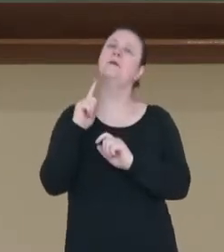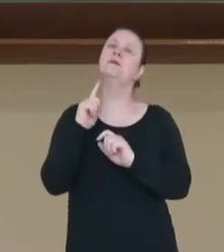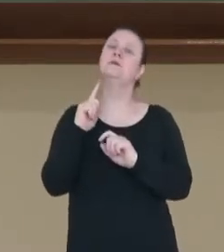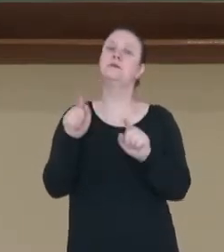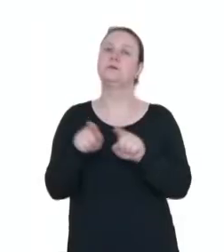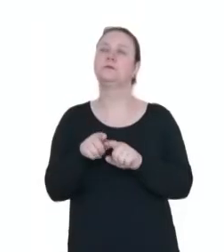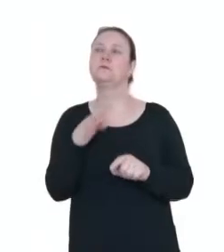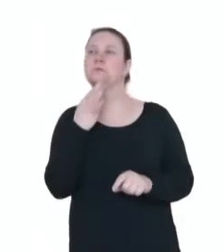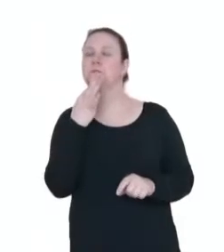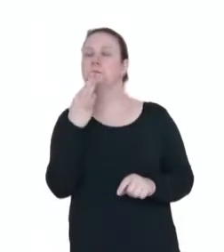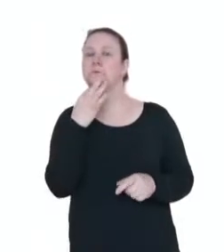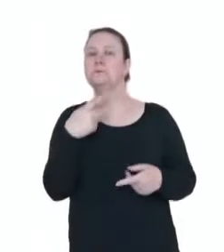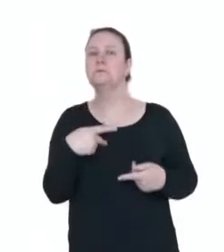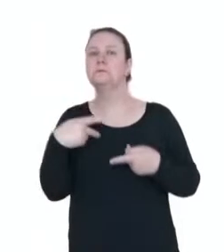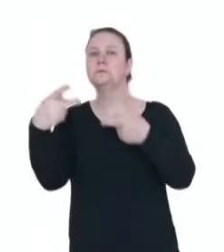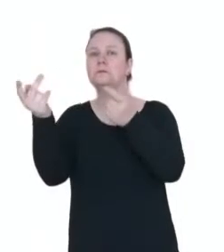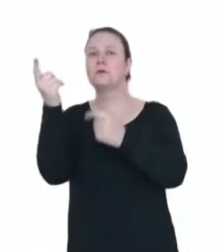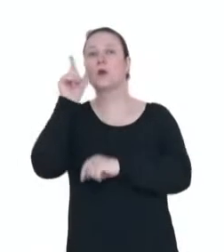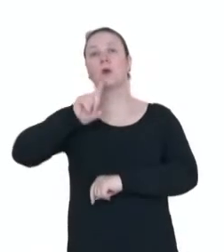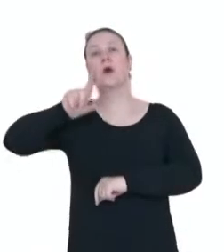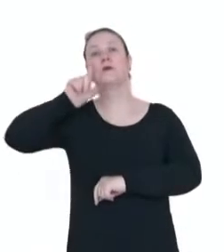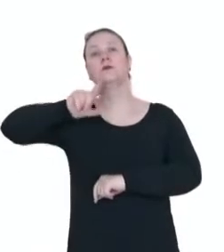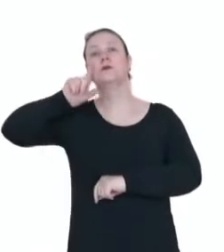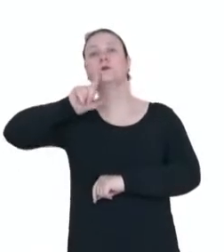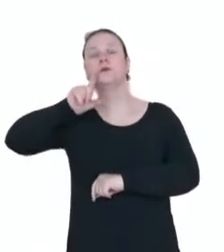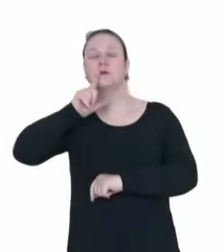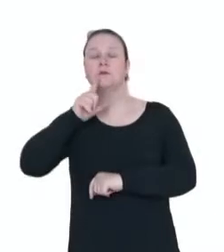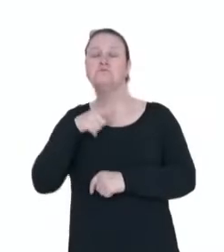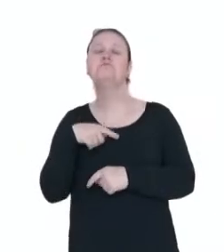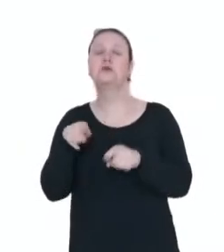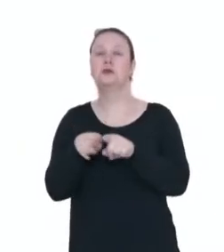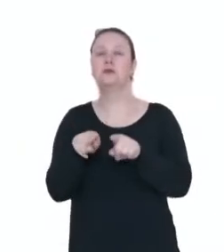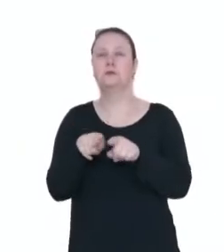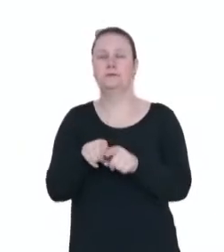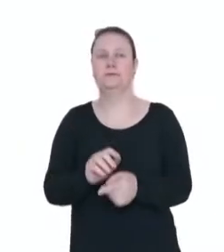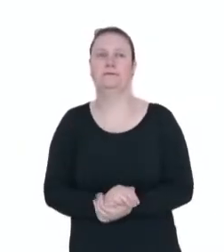Nova York e era familiarizado com a poesia modernista francesa.